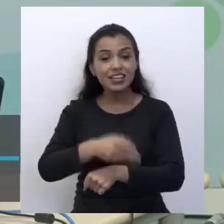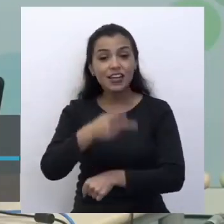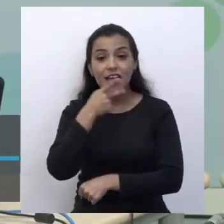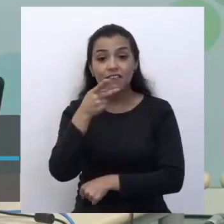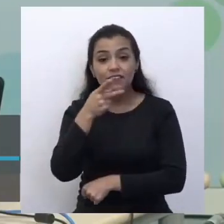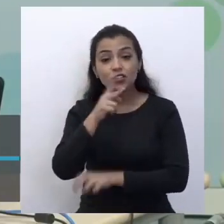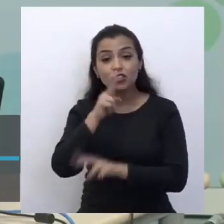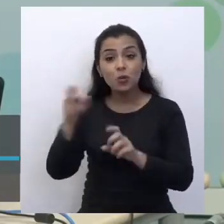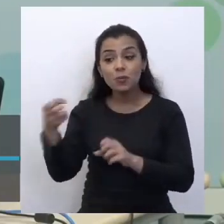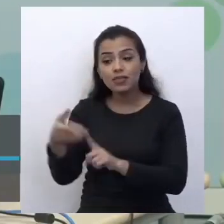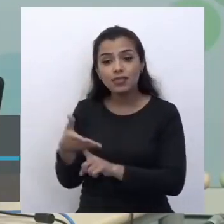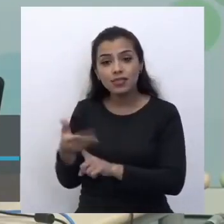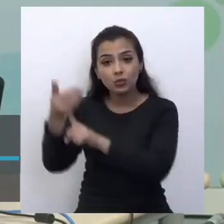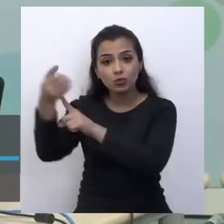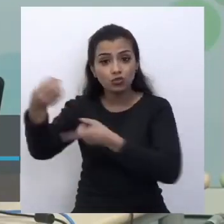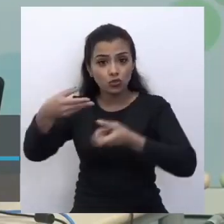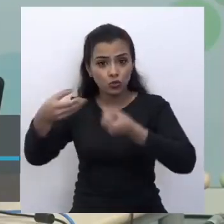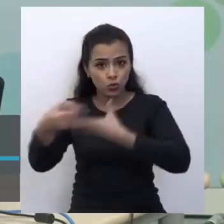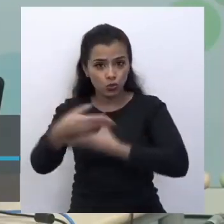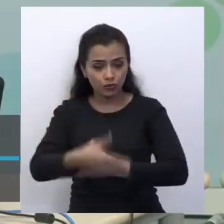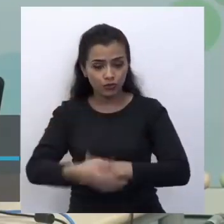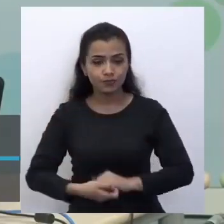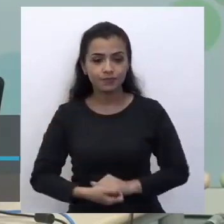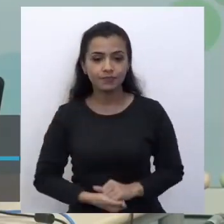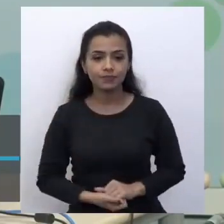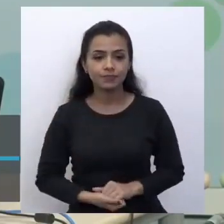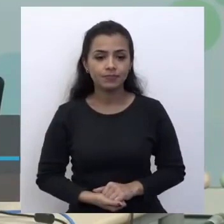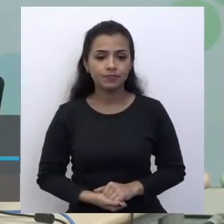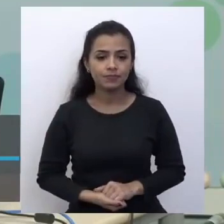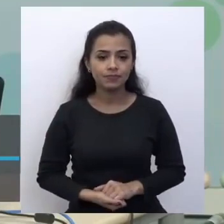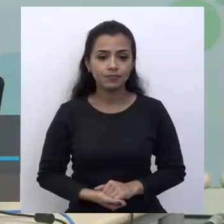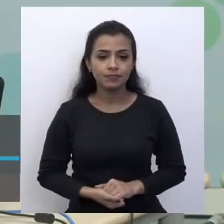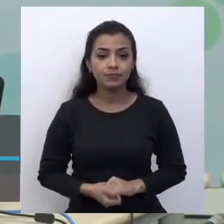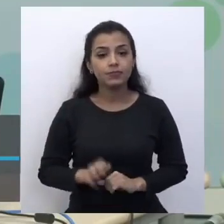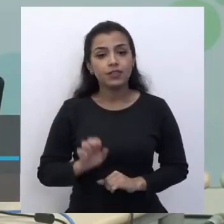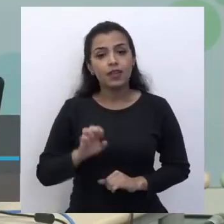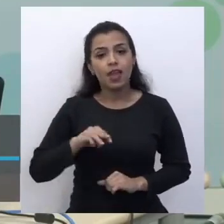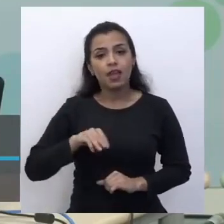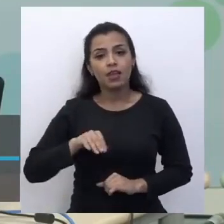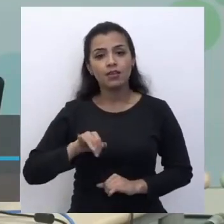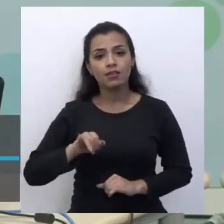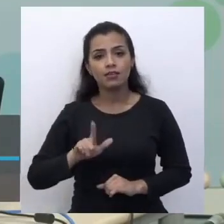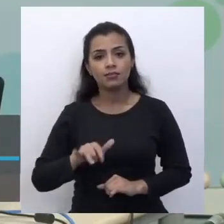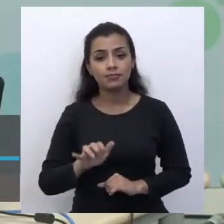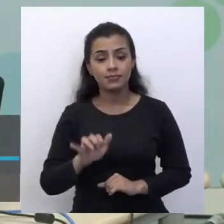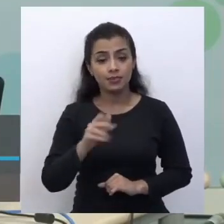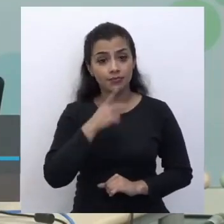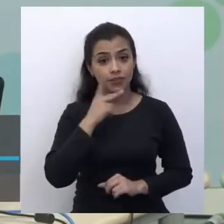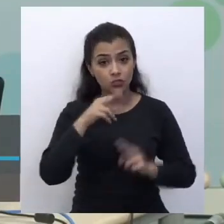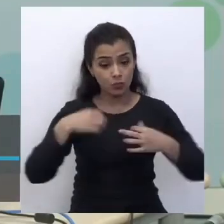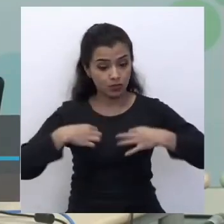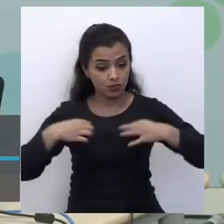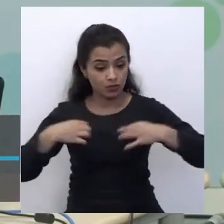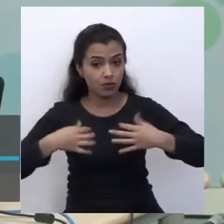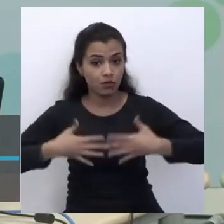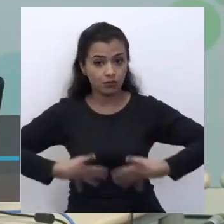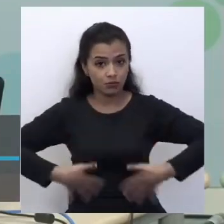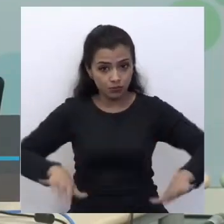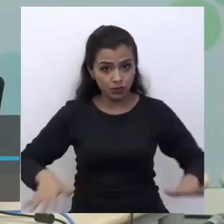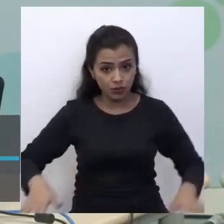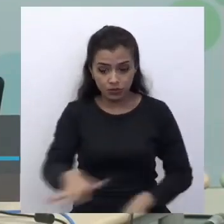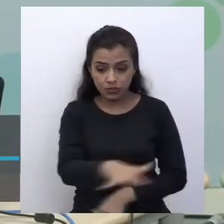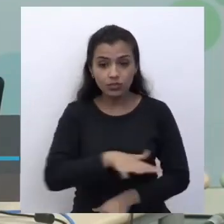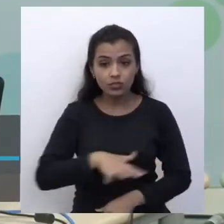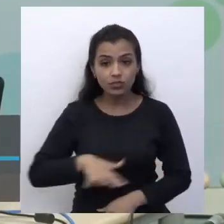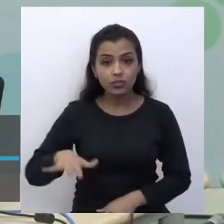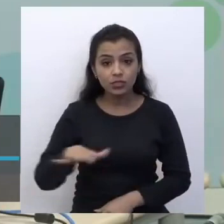novas tecnologias. Tá? A Emily, cenário, figurinos, música, e os elementos